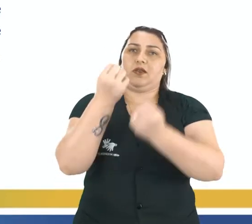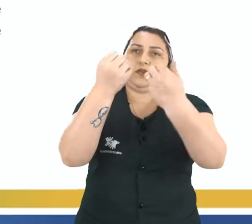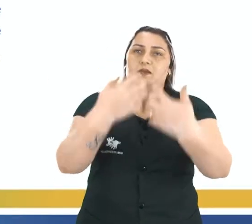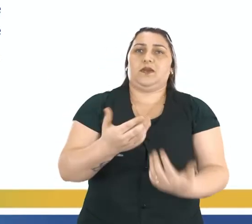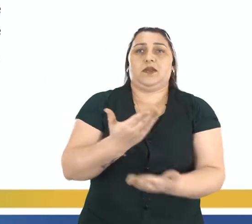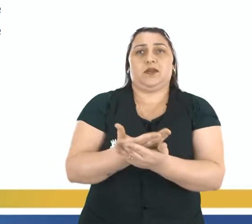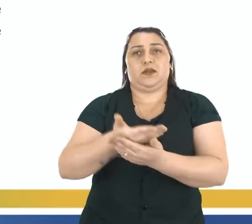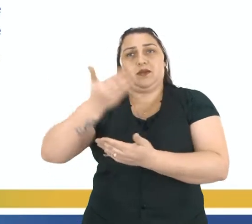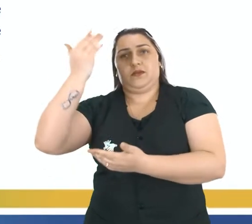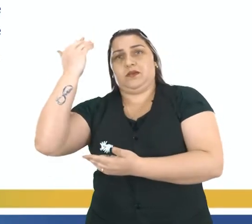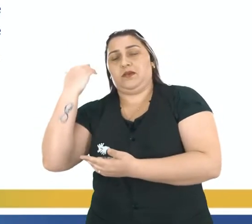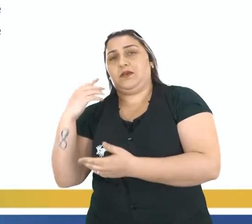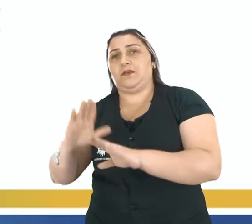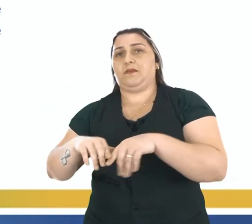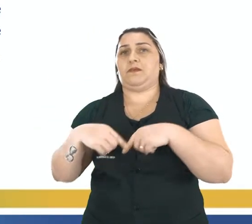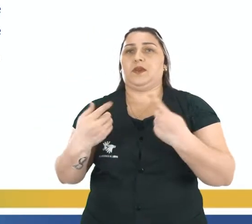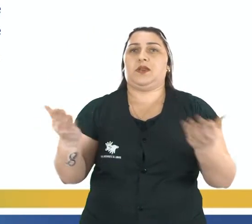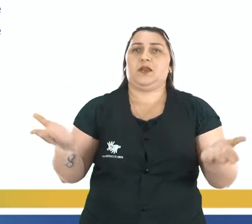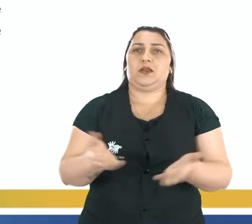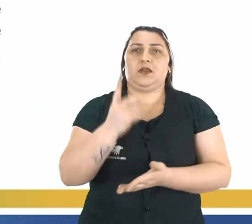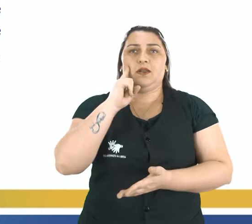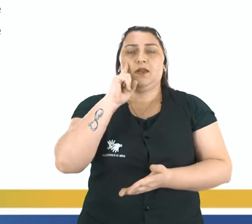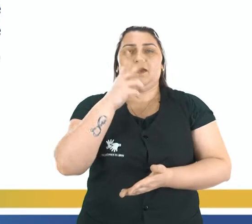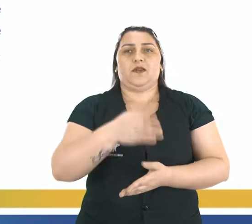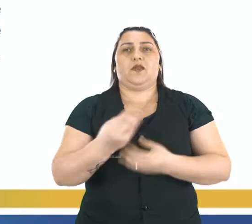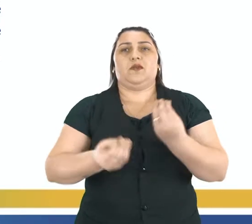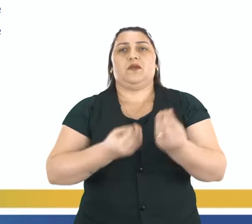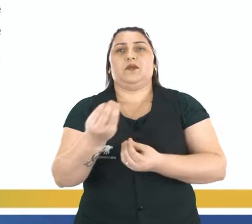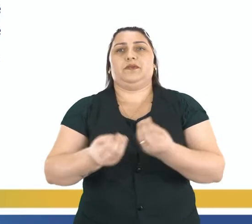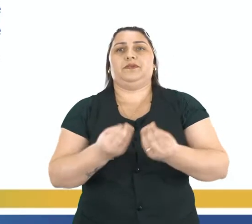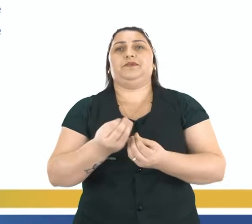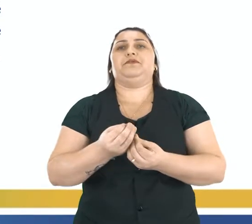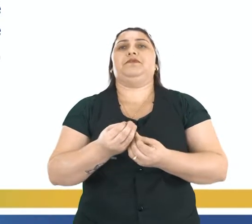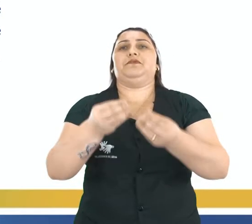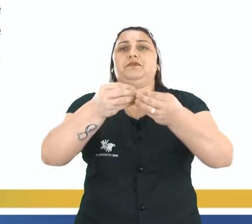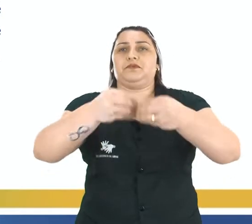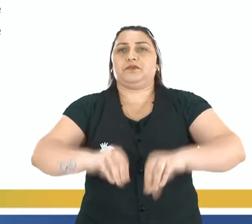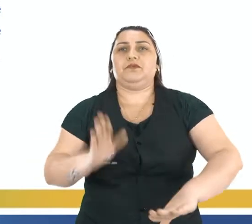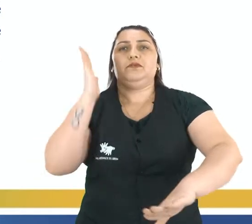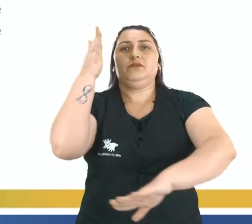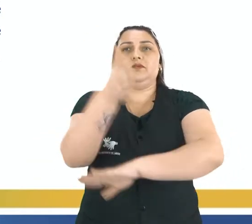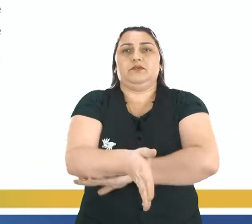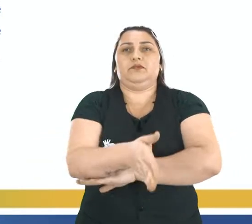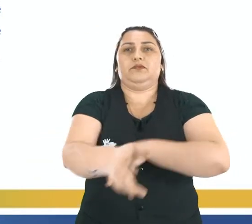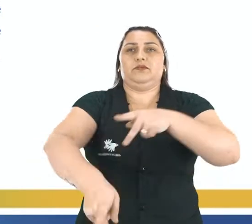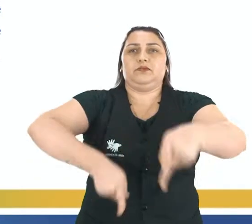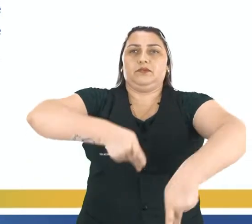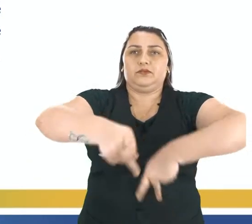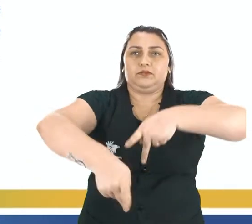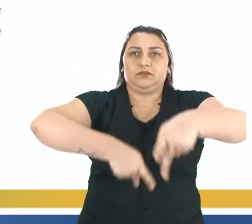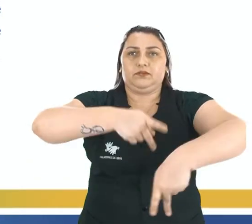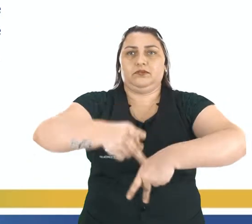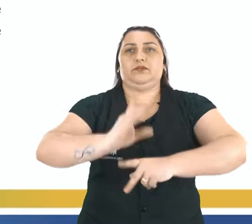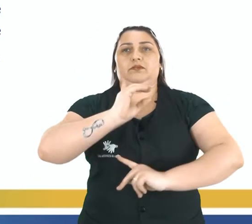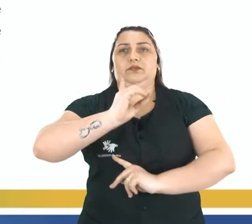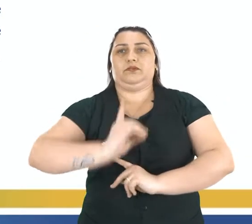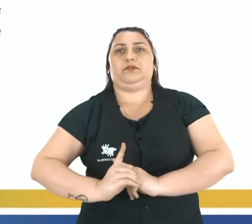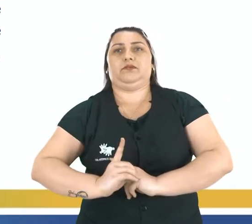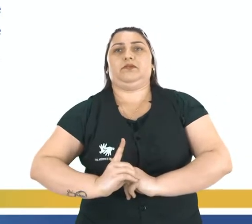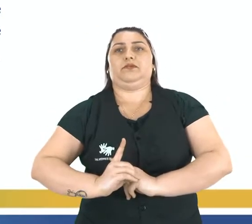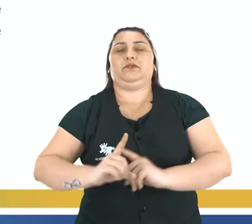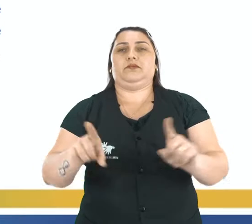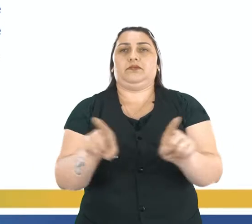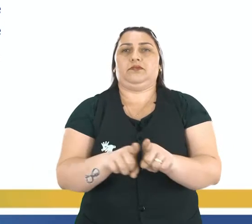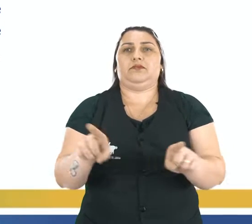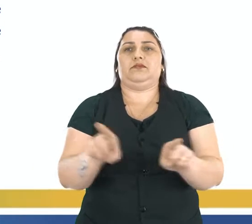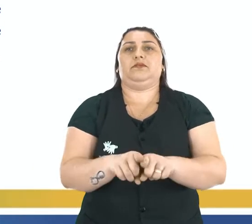institucionais na aula passada, mas agora a gente vai ver mais fielmente como que eles afetaram diretamente a população, os seus direitos e